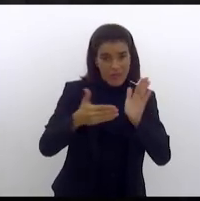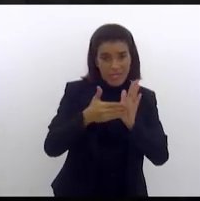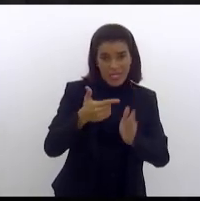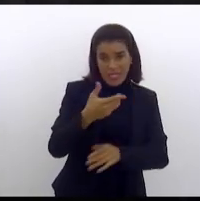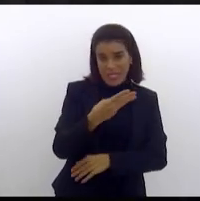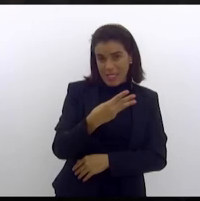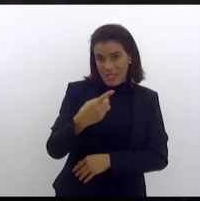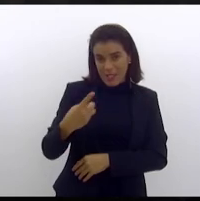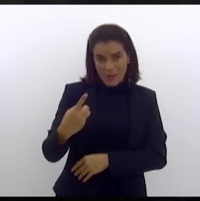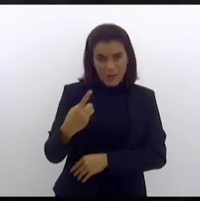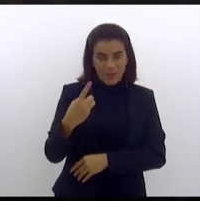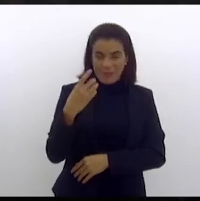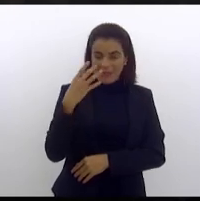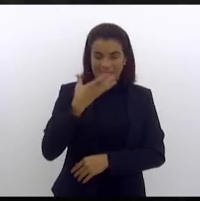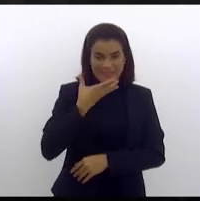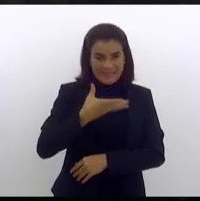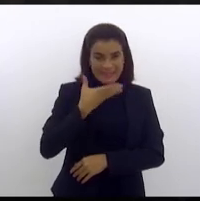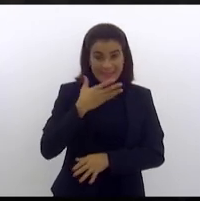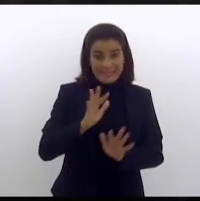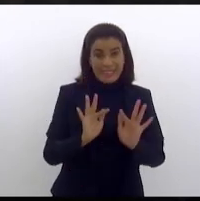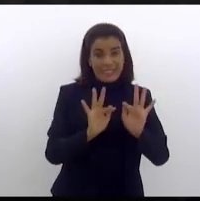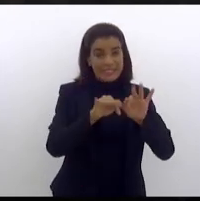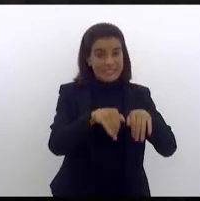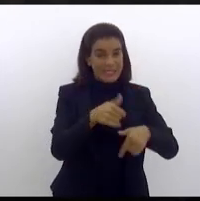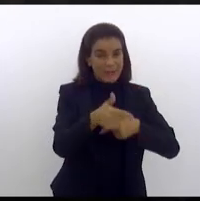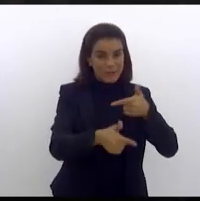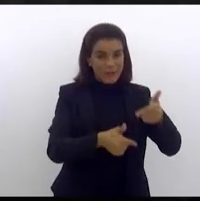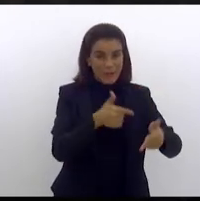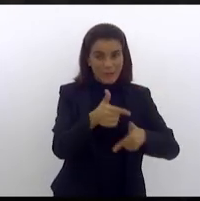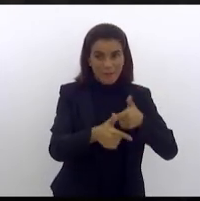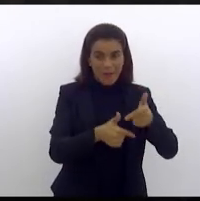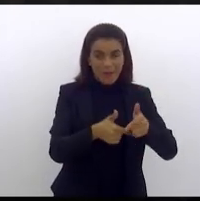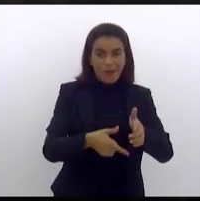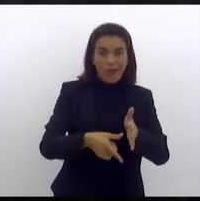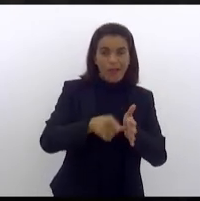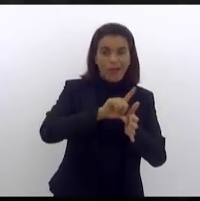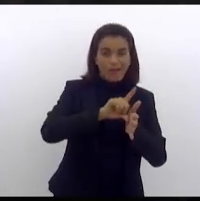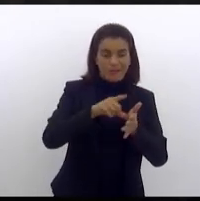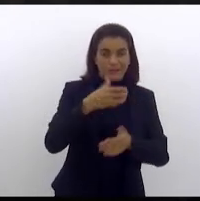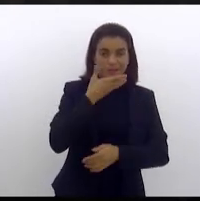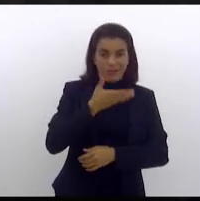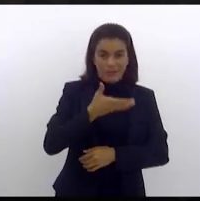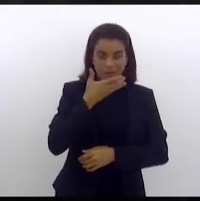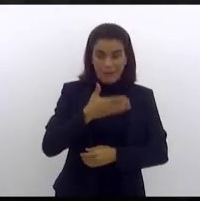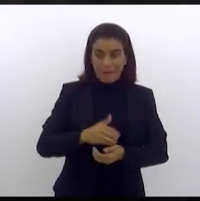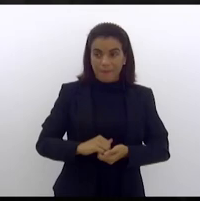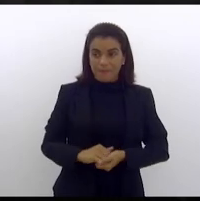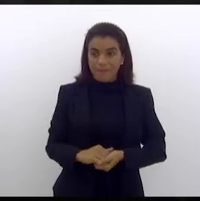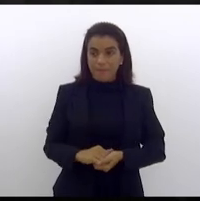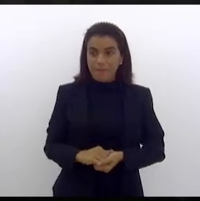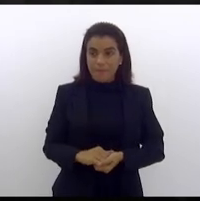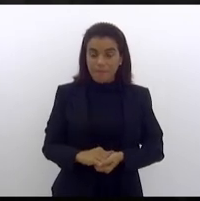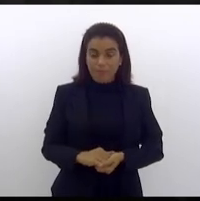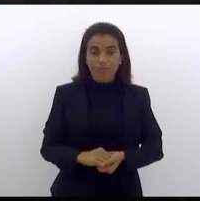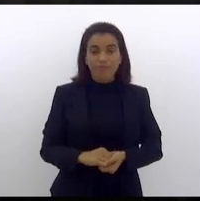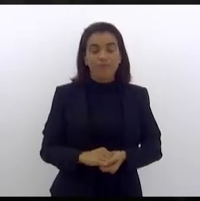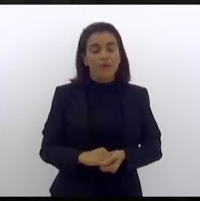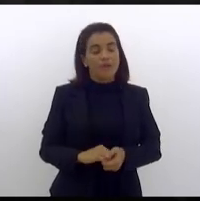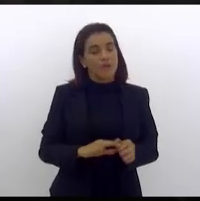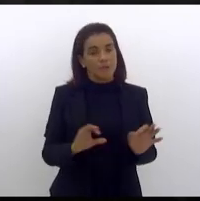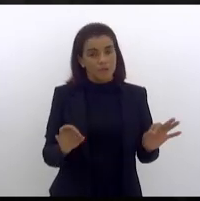dezembro encerrarão as suas atividades antes do Natal dito isso